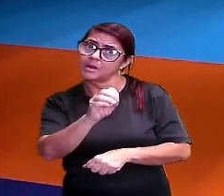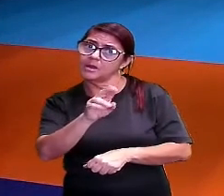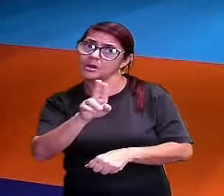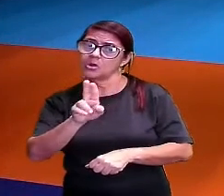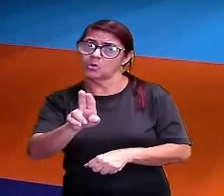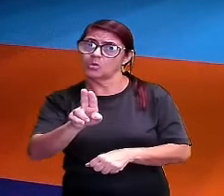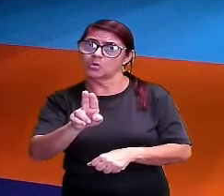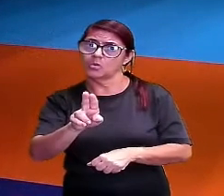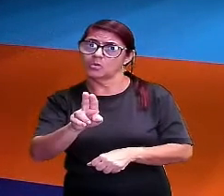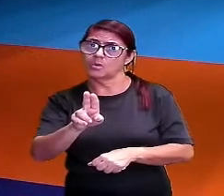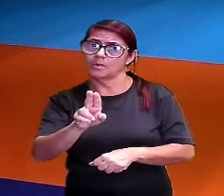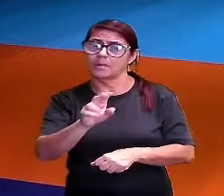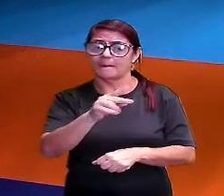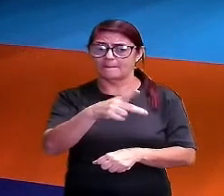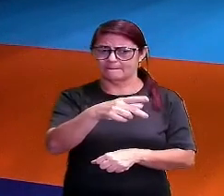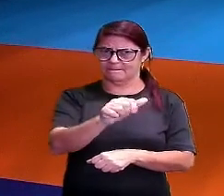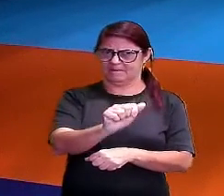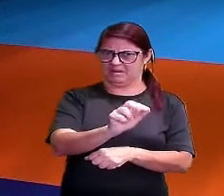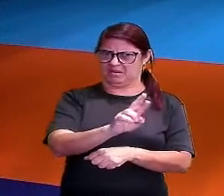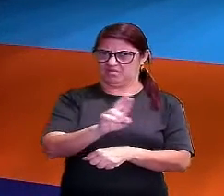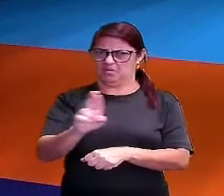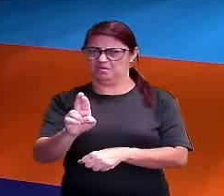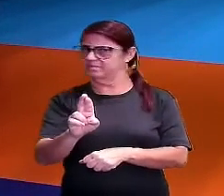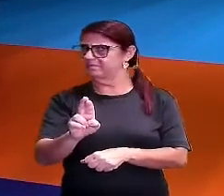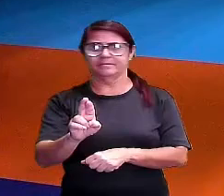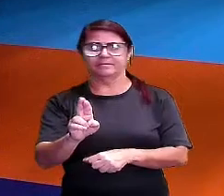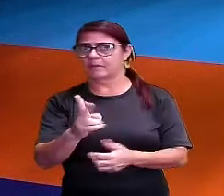um R. Na palavra